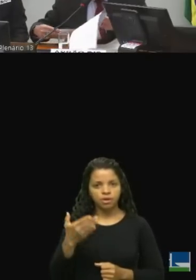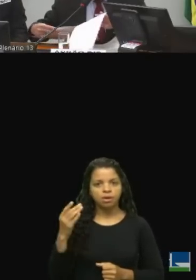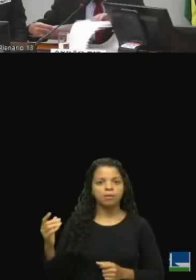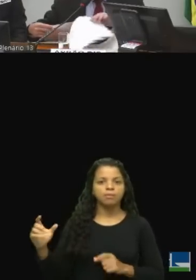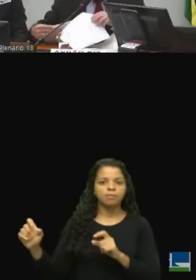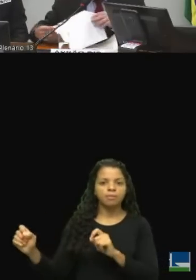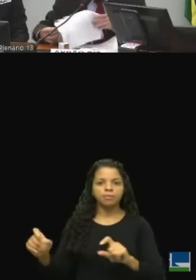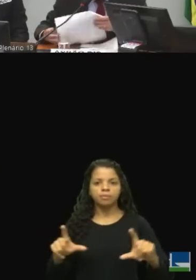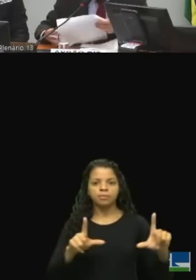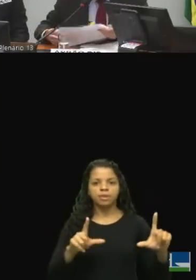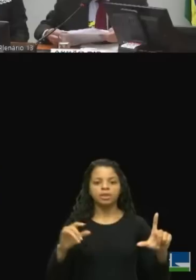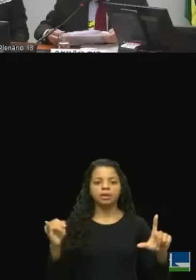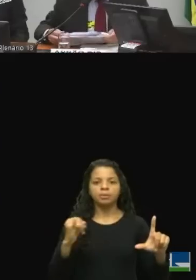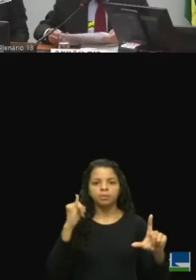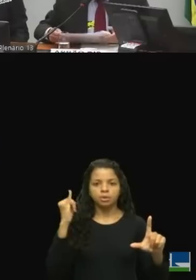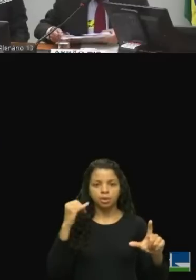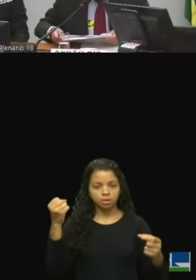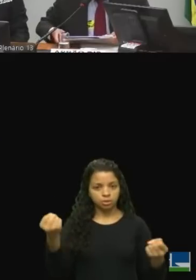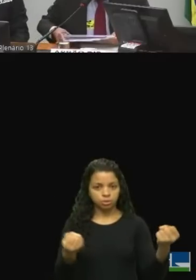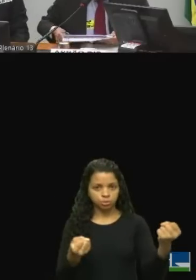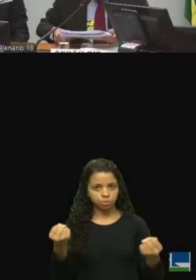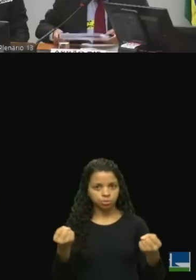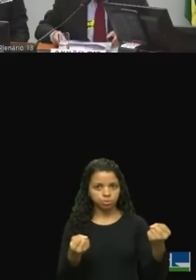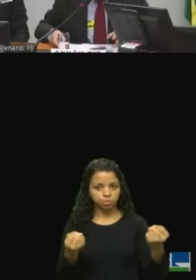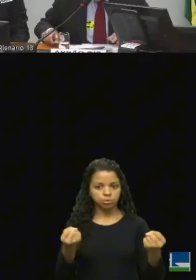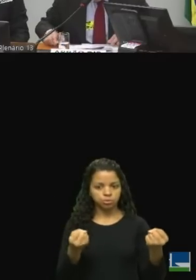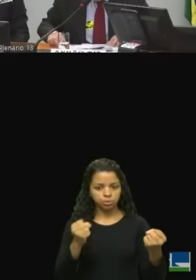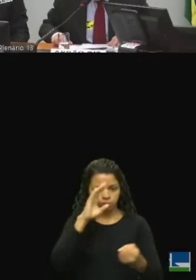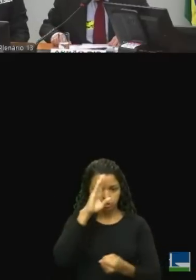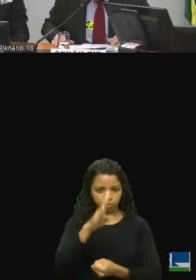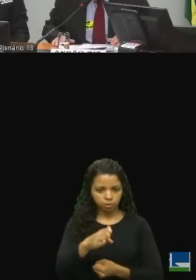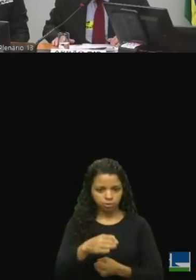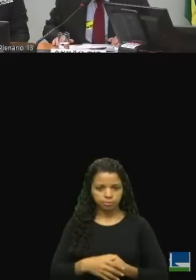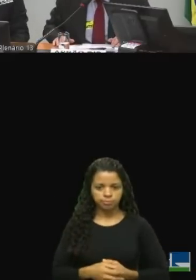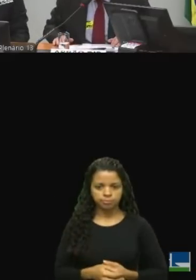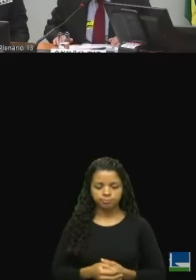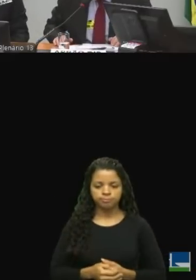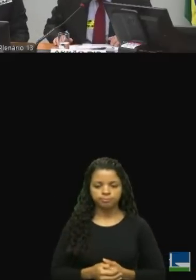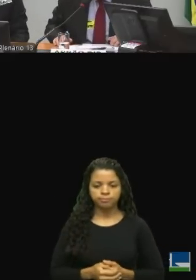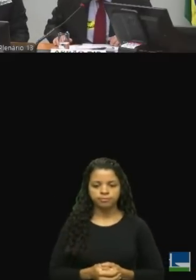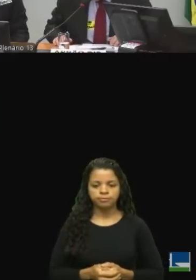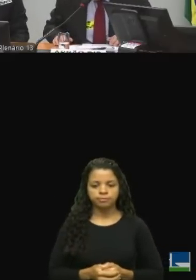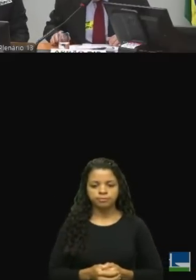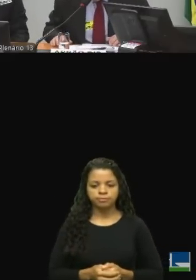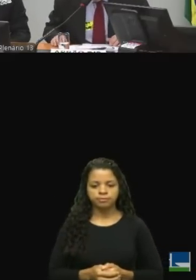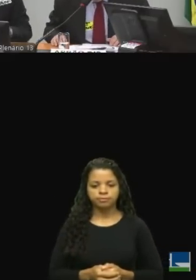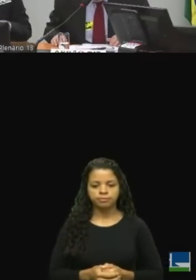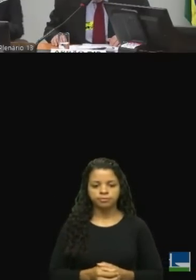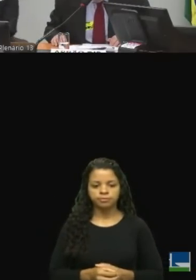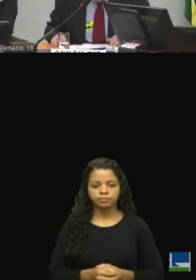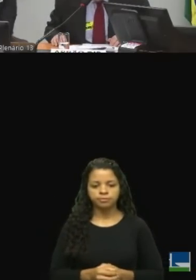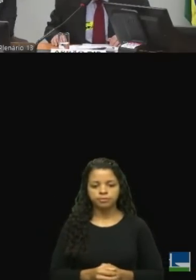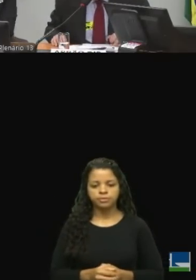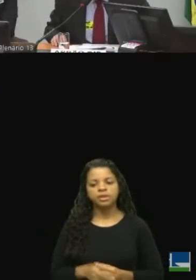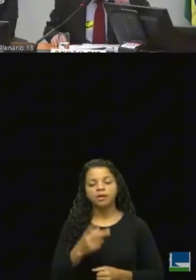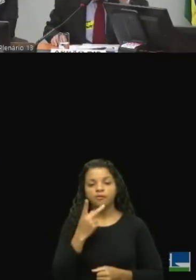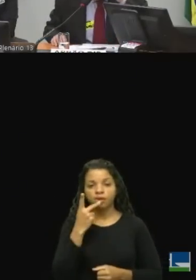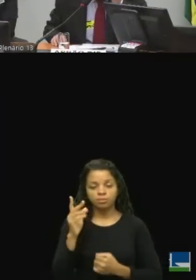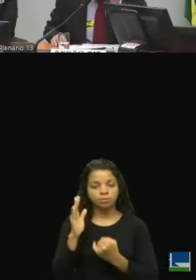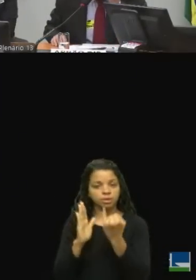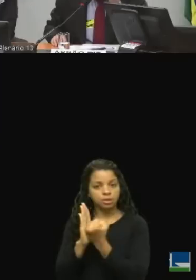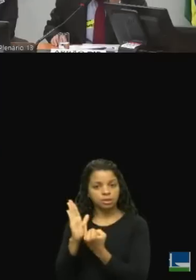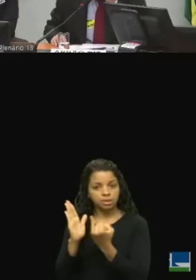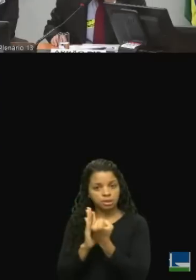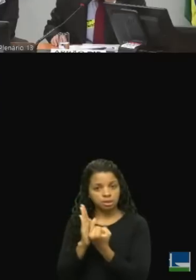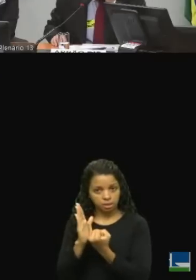do transporte próprio individual para pessoas com deficiência. Quando nós falamos em isenção na aquisição de